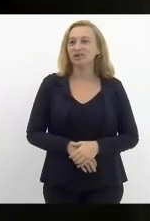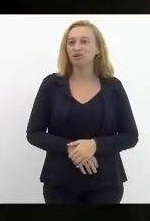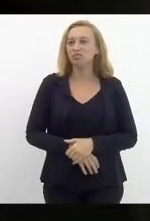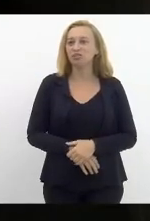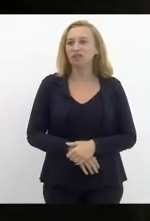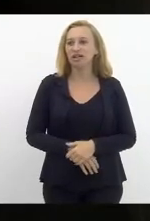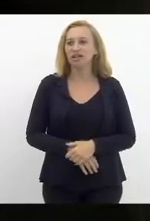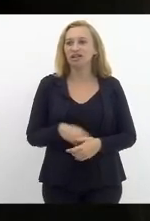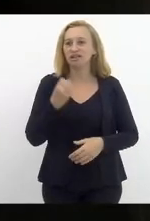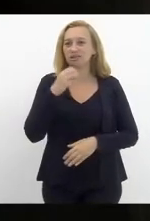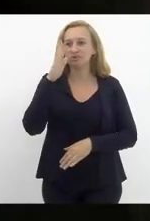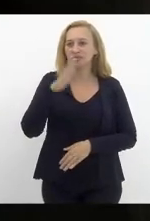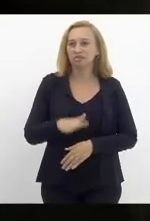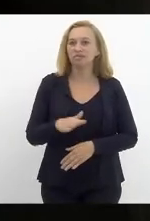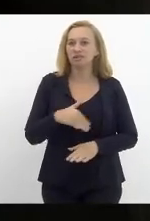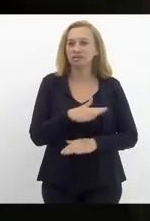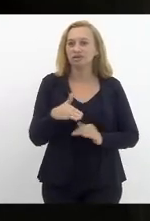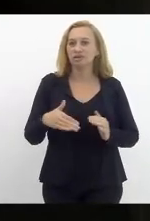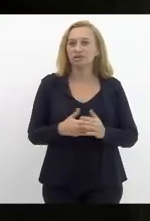Boa tarde a todos.